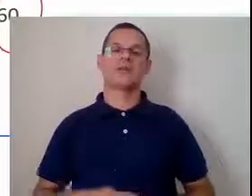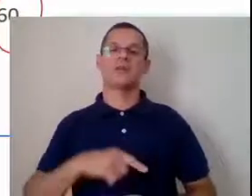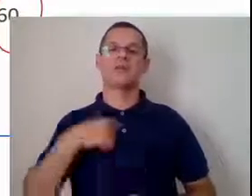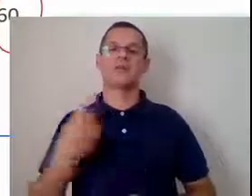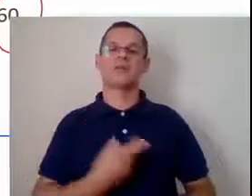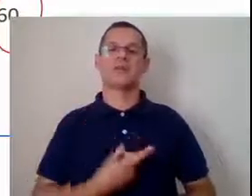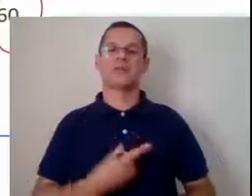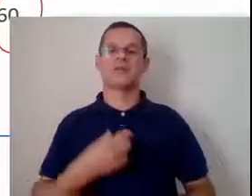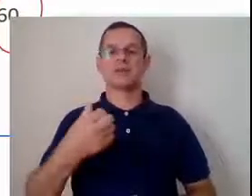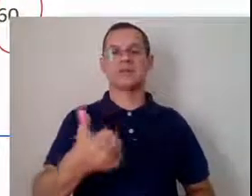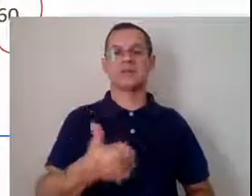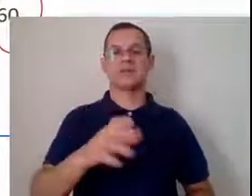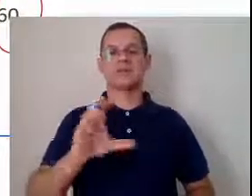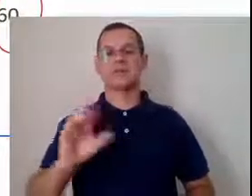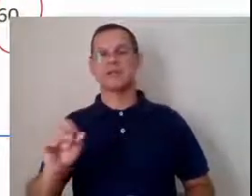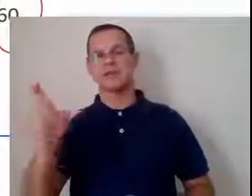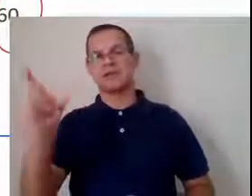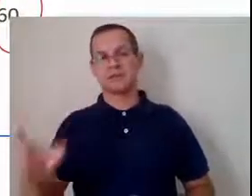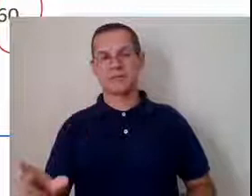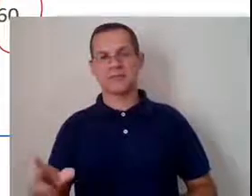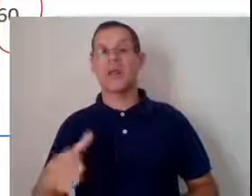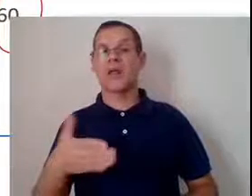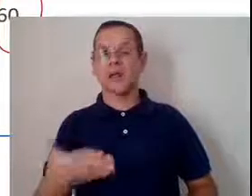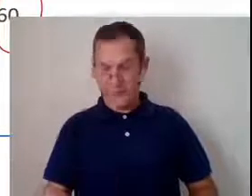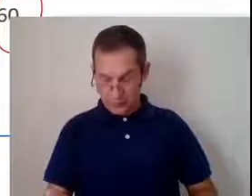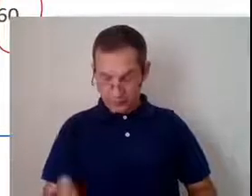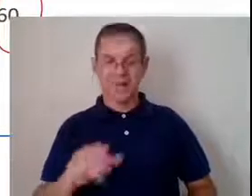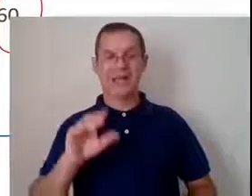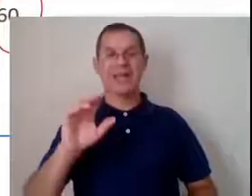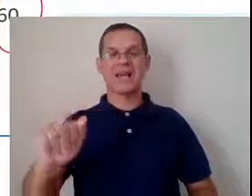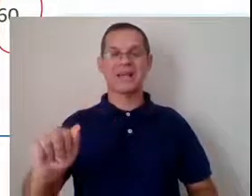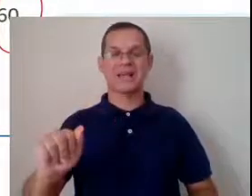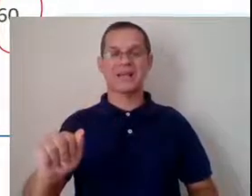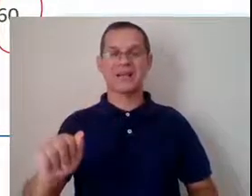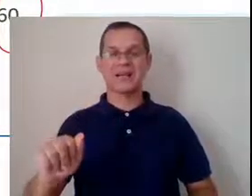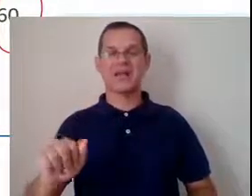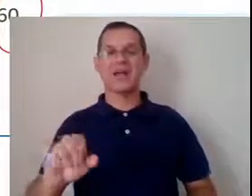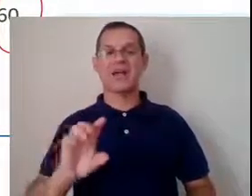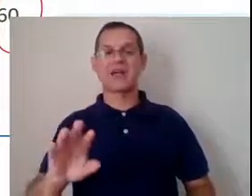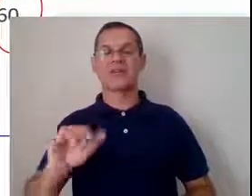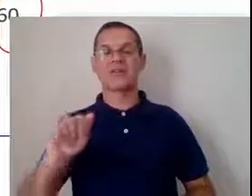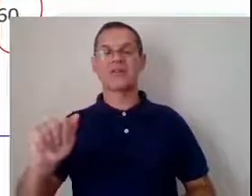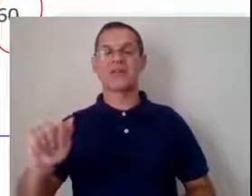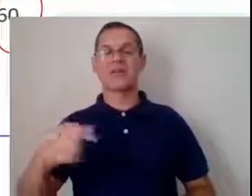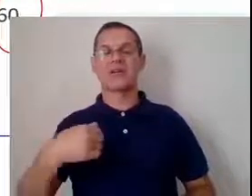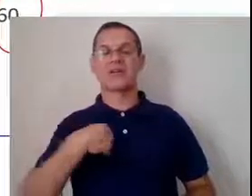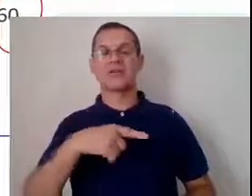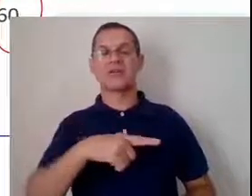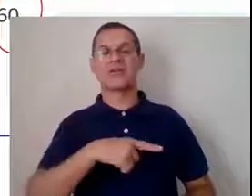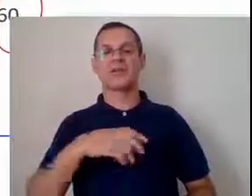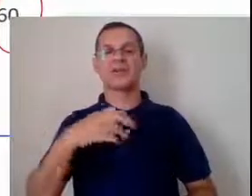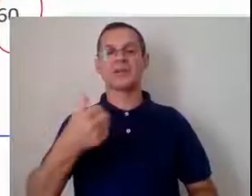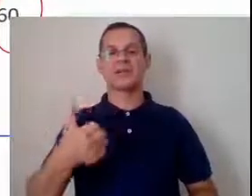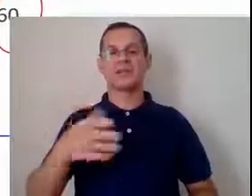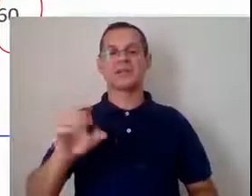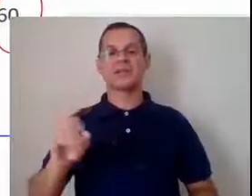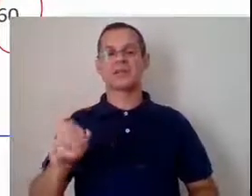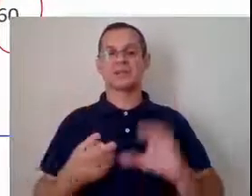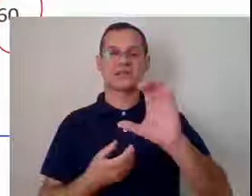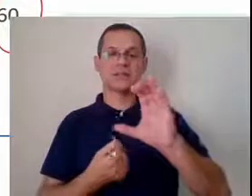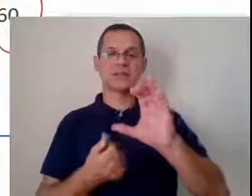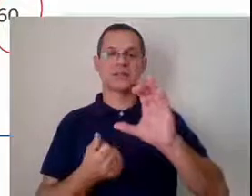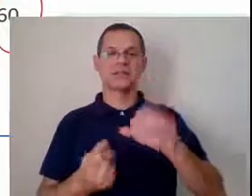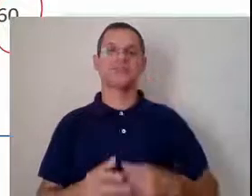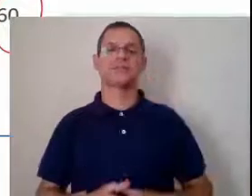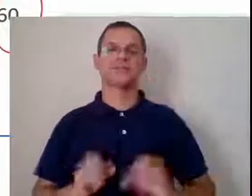dá 60. Então, em A, aqui só no A, eu tenho 60